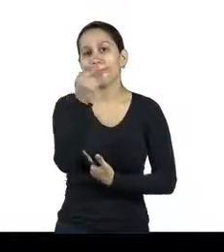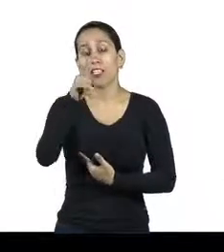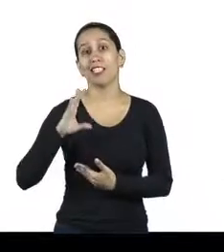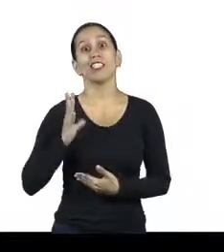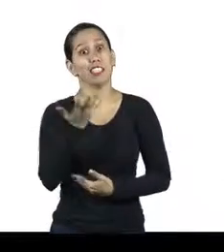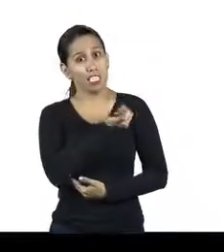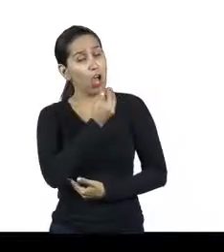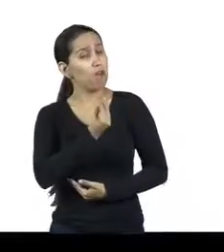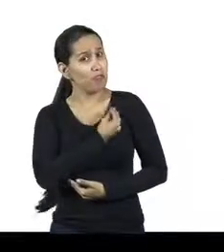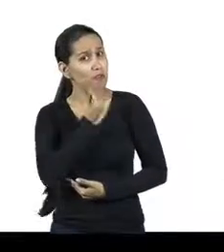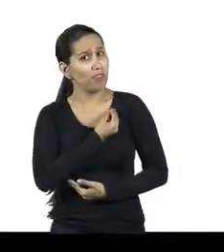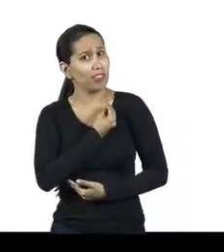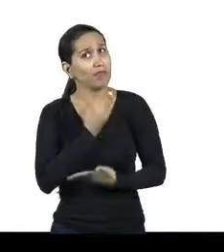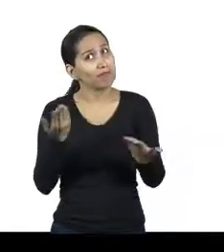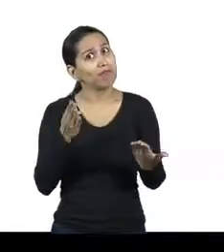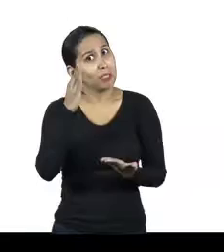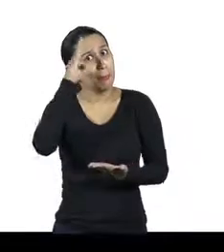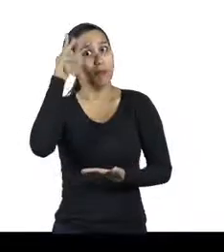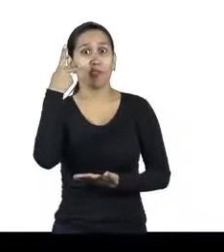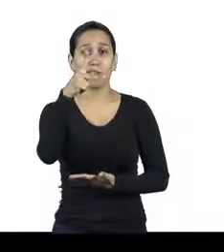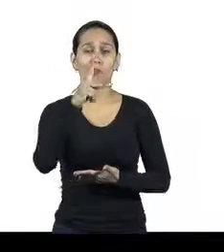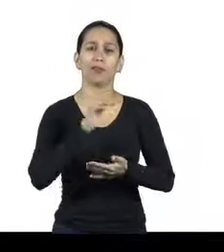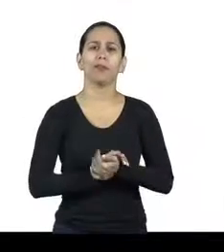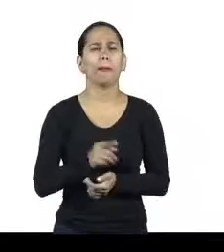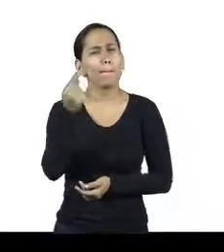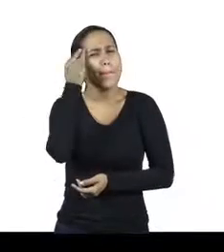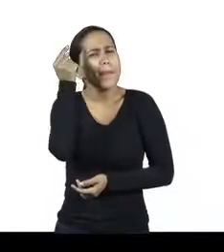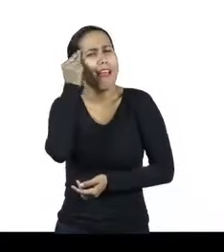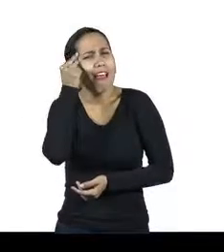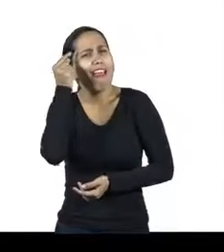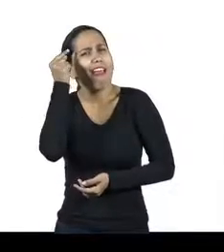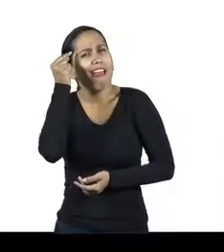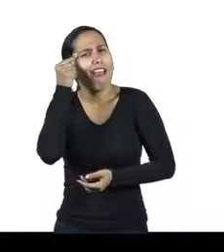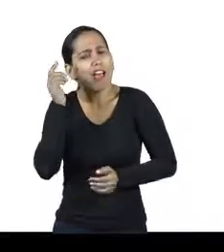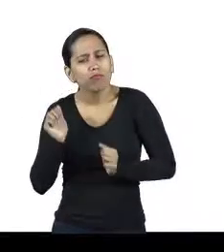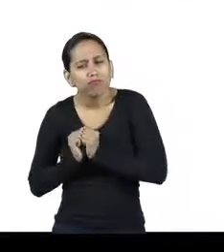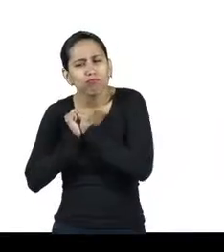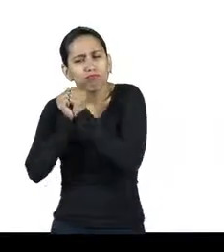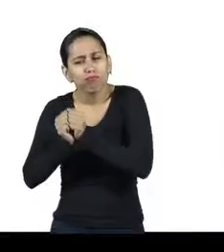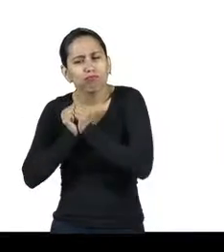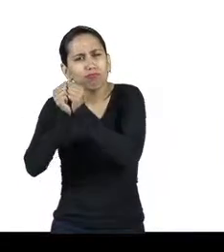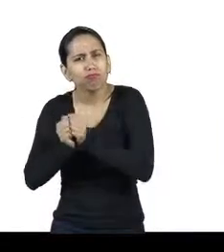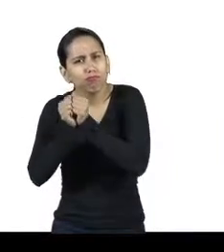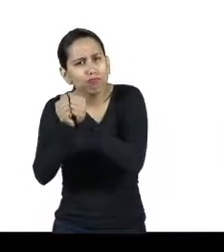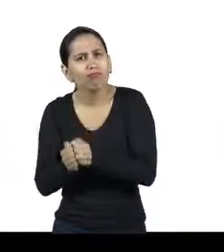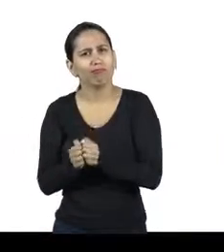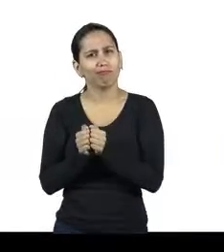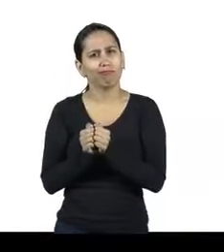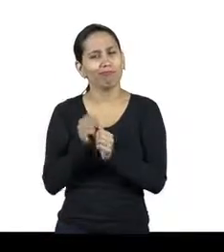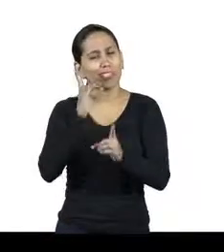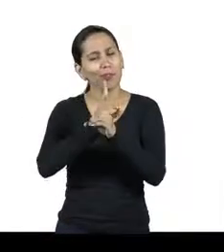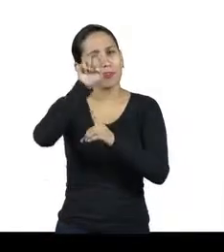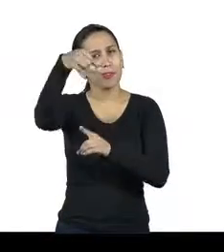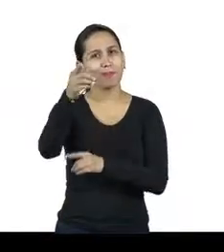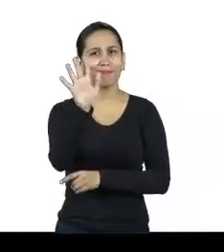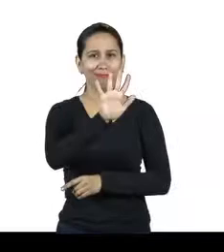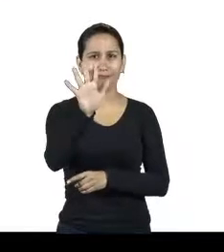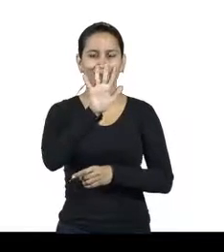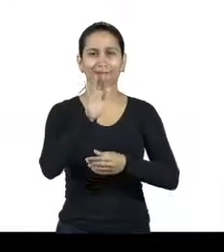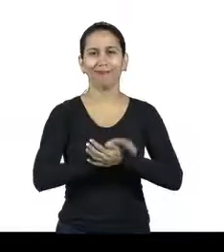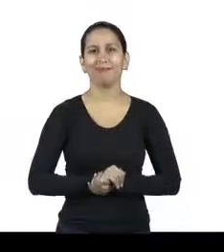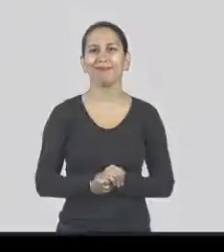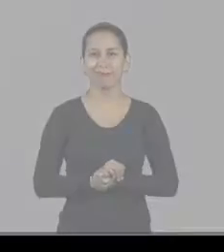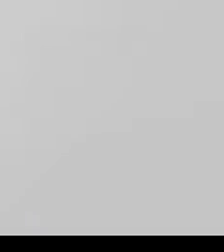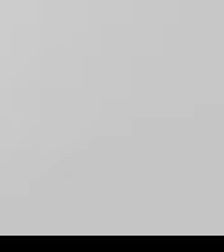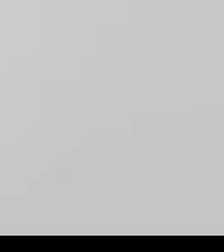vidas, inclusive a sua. Pense nisso, colabore e relate as não conformidades. Até o próximo programa.